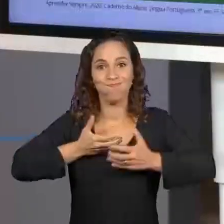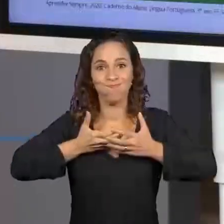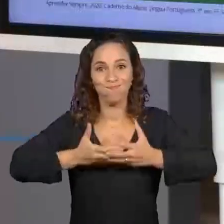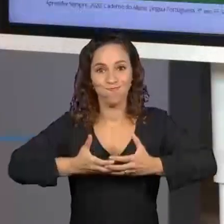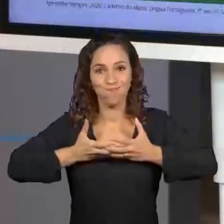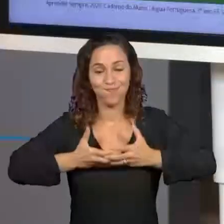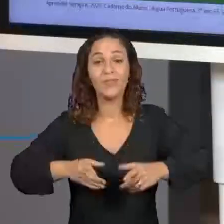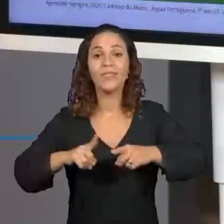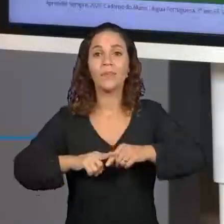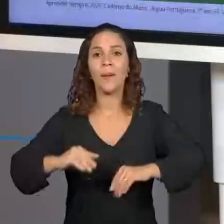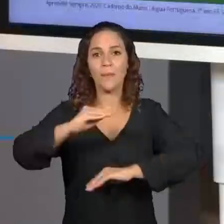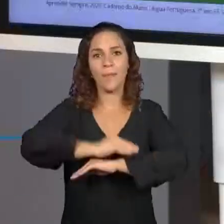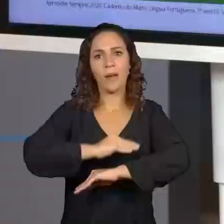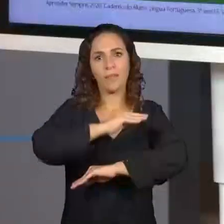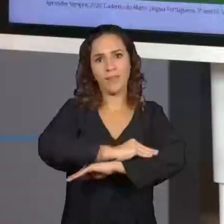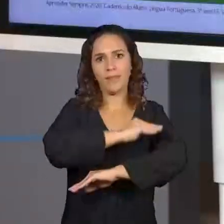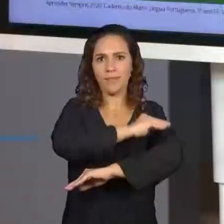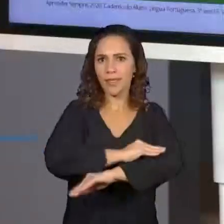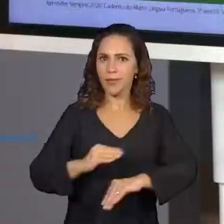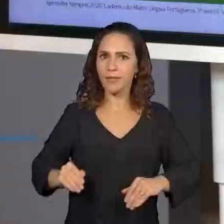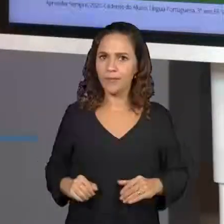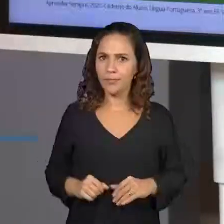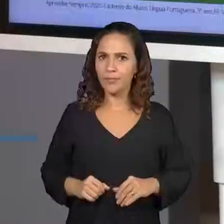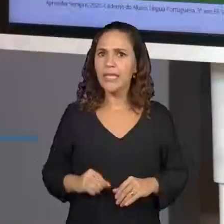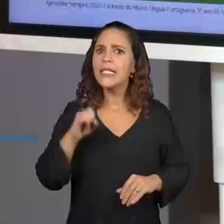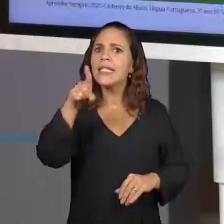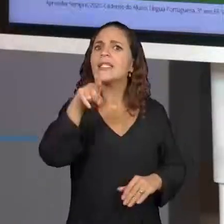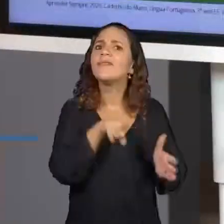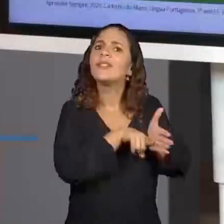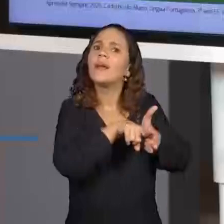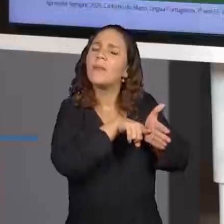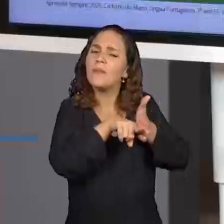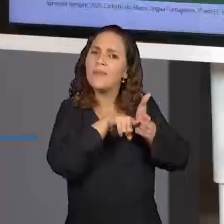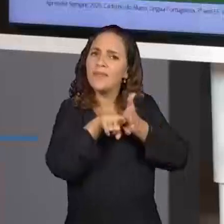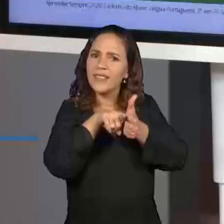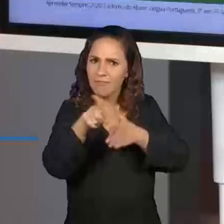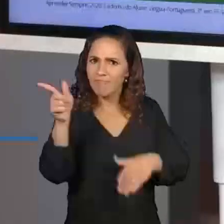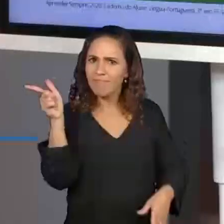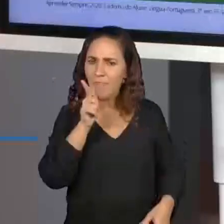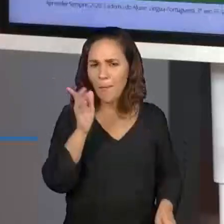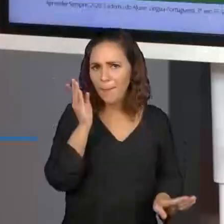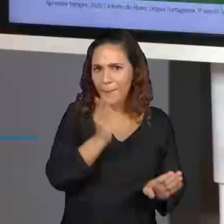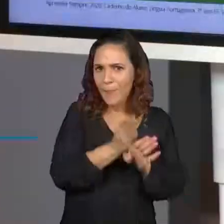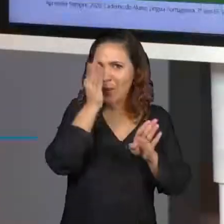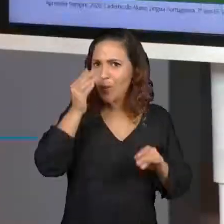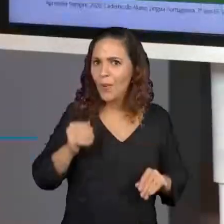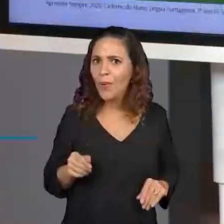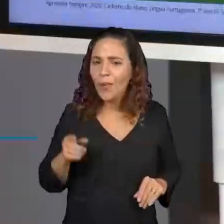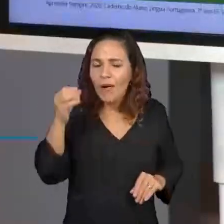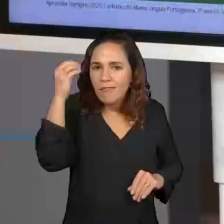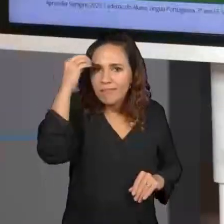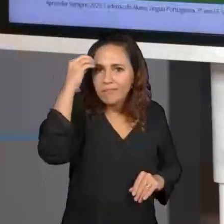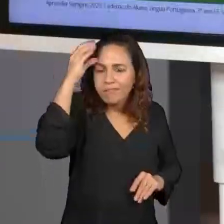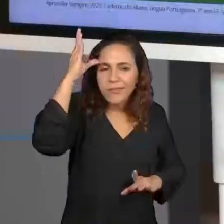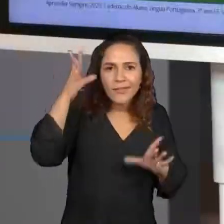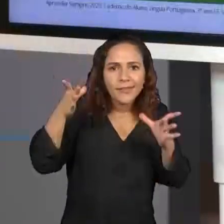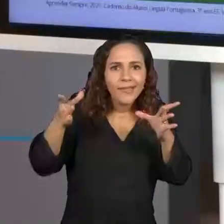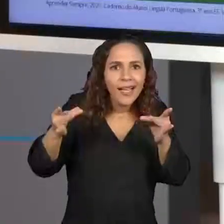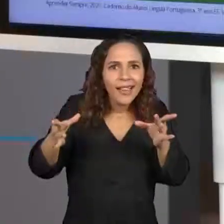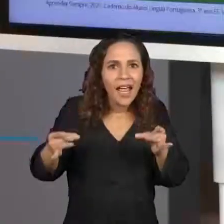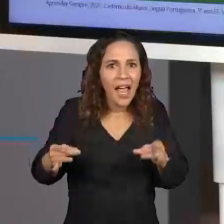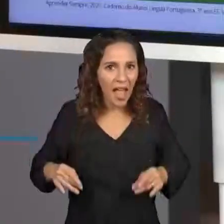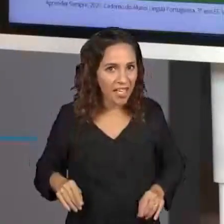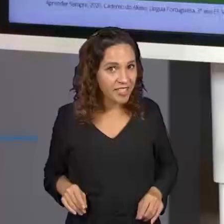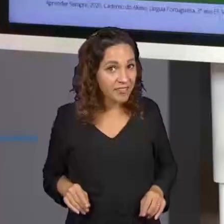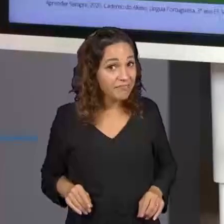trouxe você sabia só. Será que se vocês fizerem essa pesquisa, vocês vão adquirir muitos conhecimentos sobre